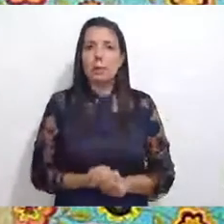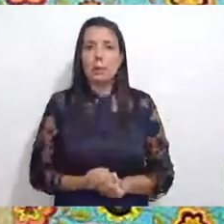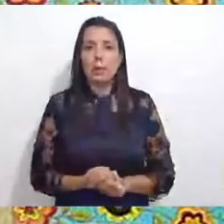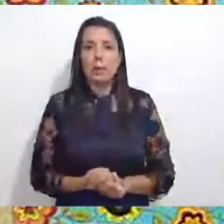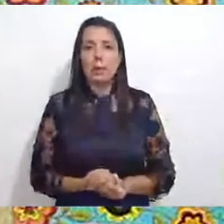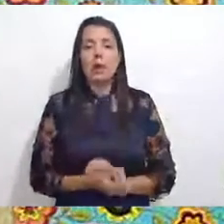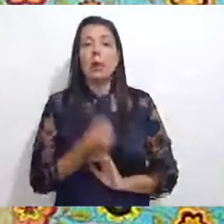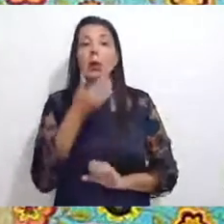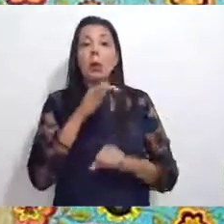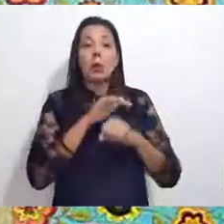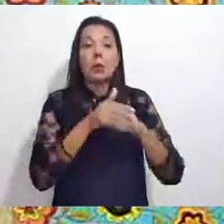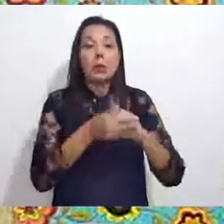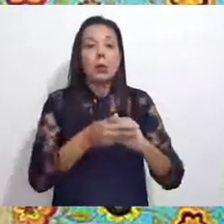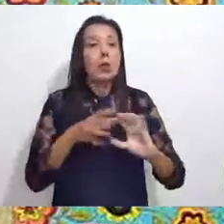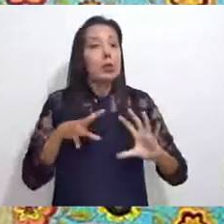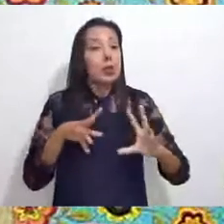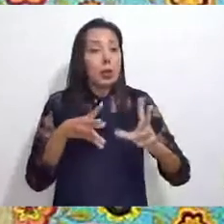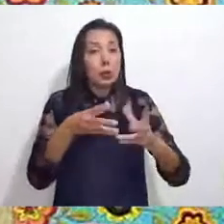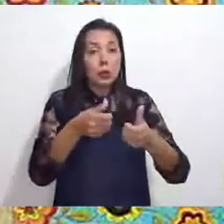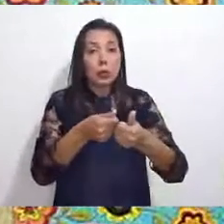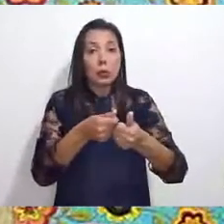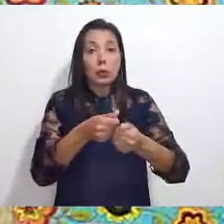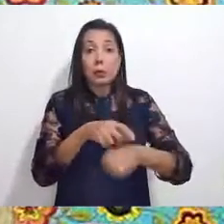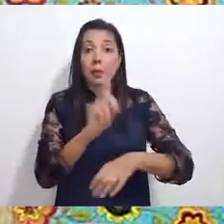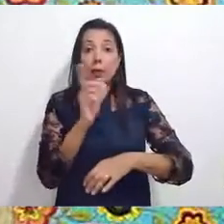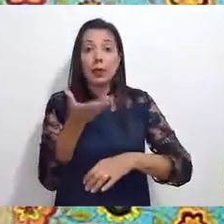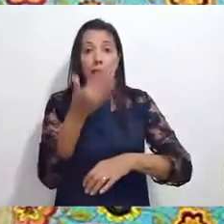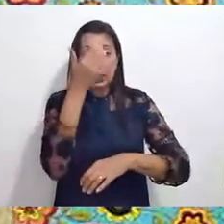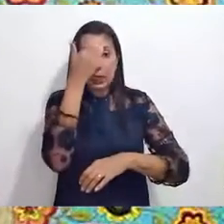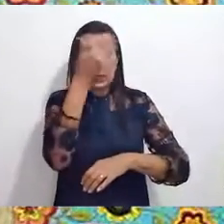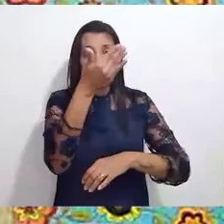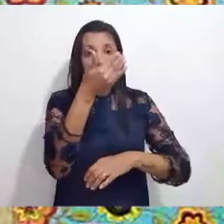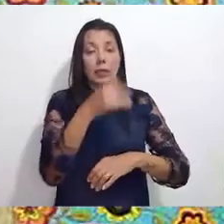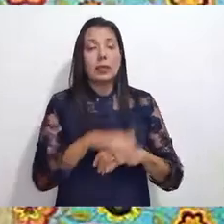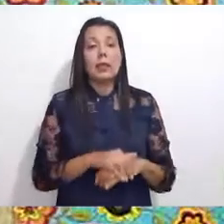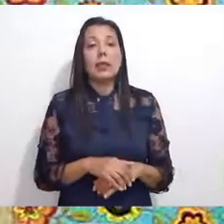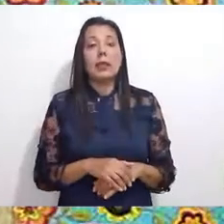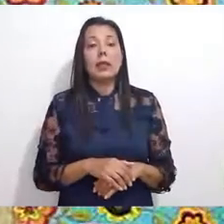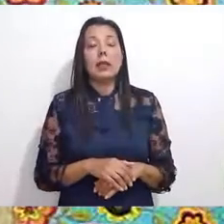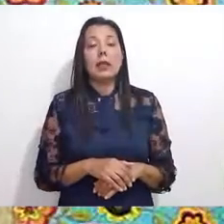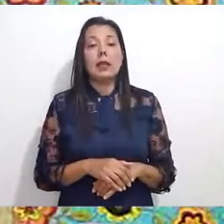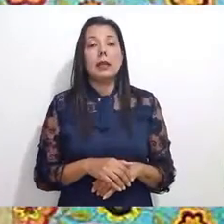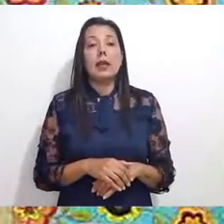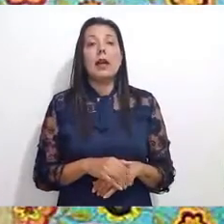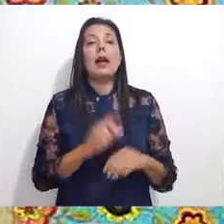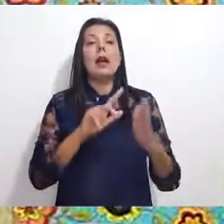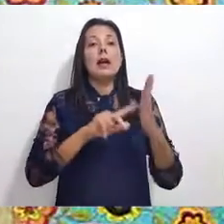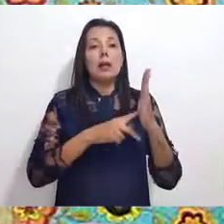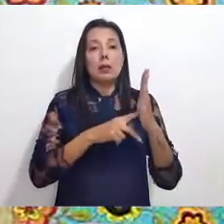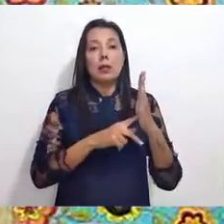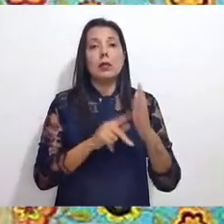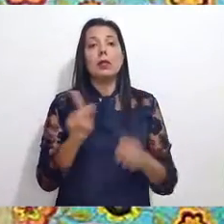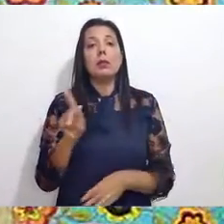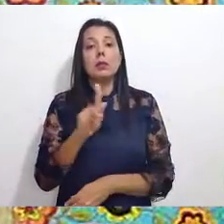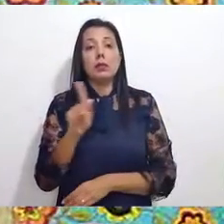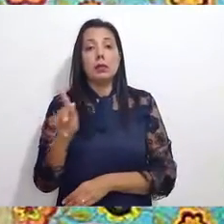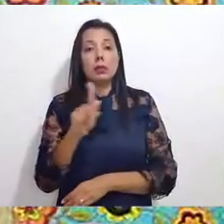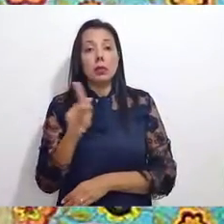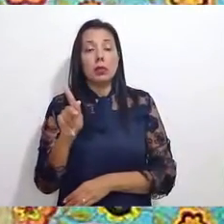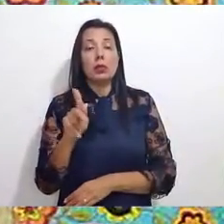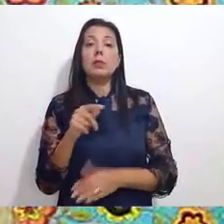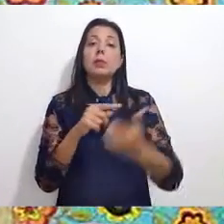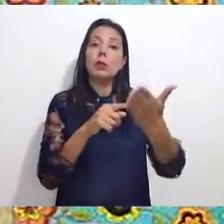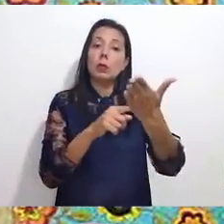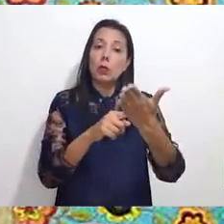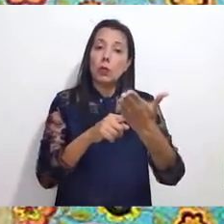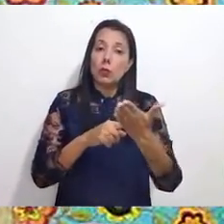todos. Primeiramente, eu quero agradecer muito ao Simpro, né, na figura aqui da Mônica, pelo convite, né, para a gente tratar de um tema